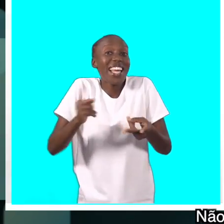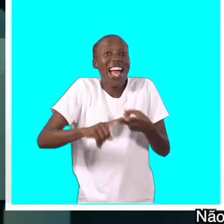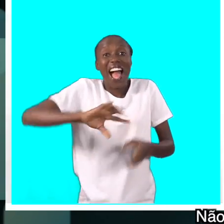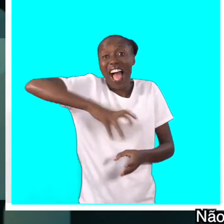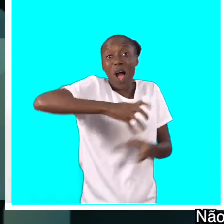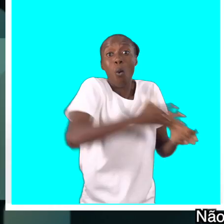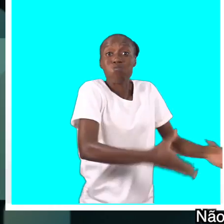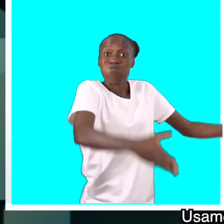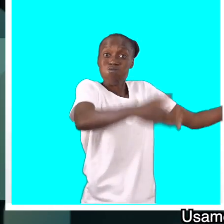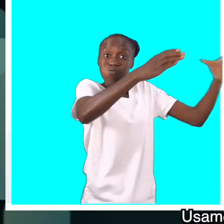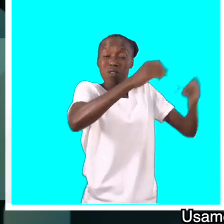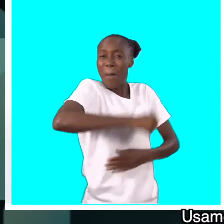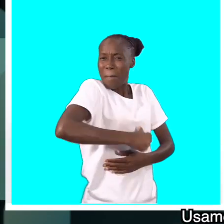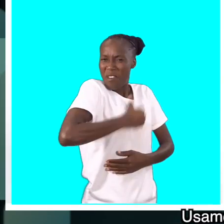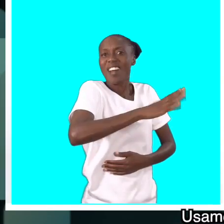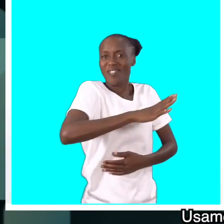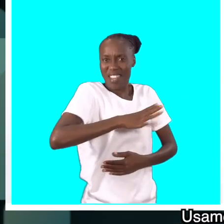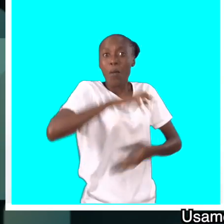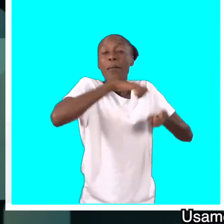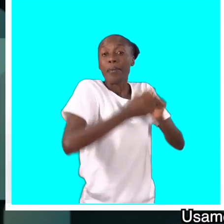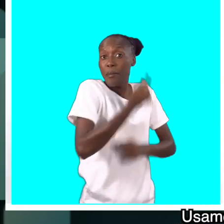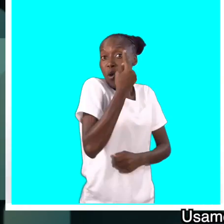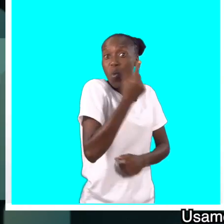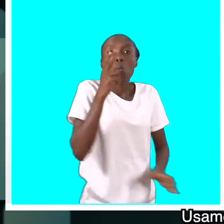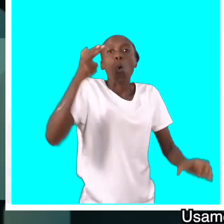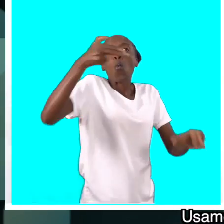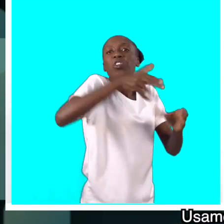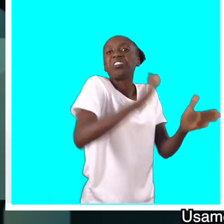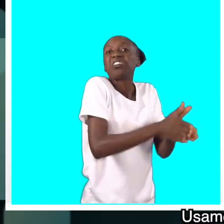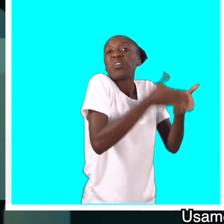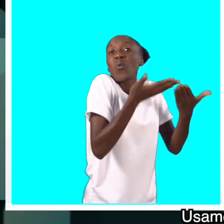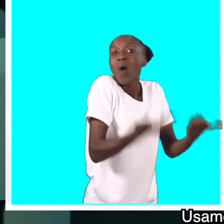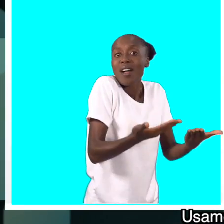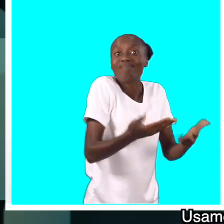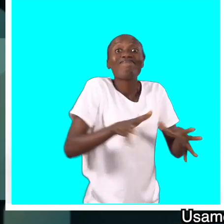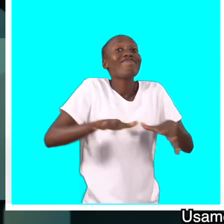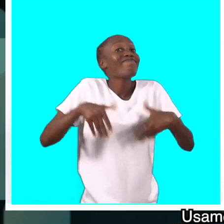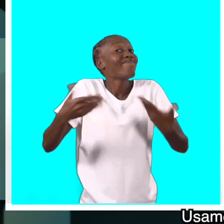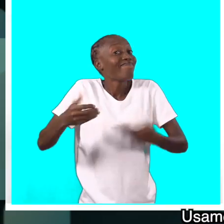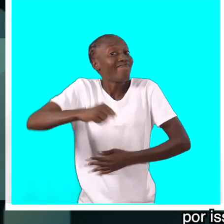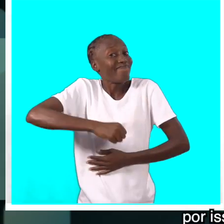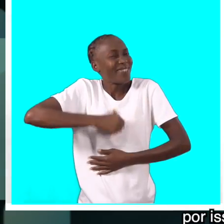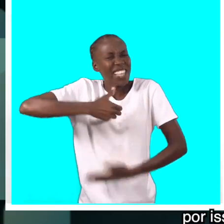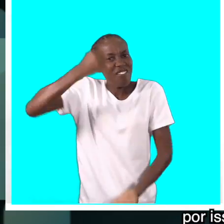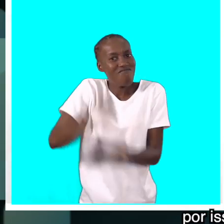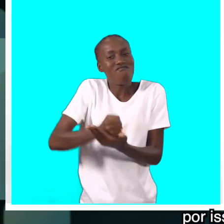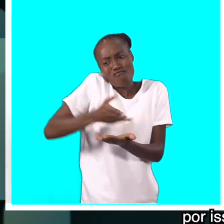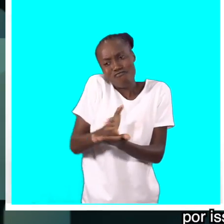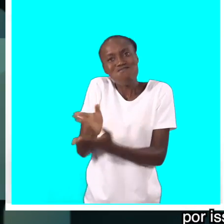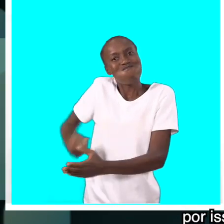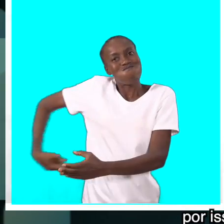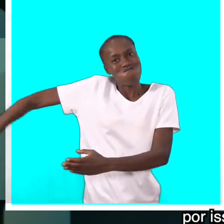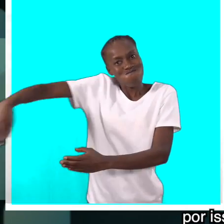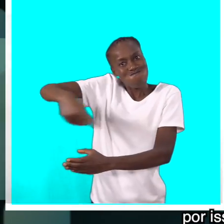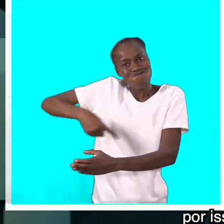temos água da FIPAG. Usamos do furo, que também é difícil ter por causa do combustível. Por isso,